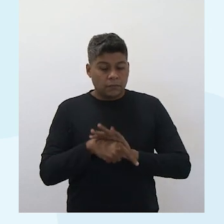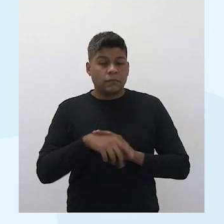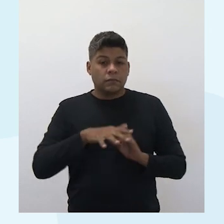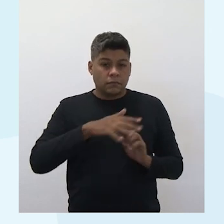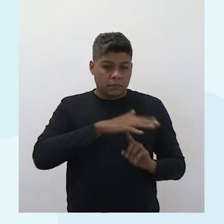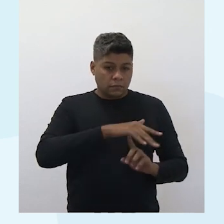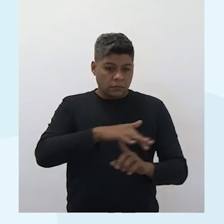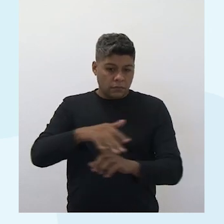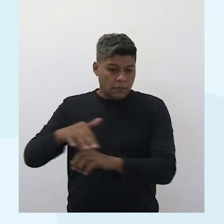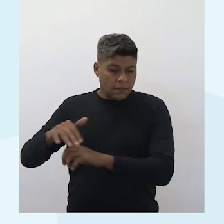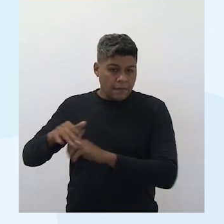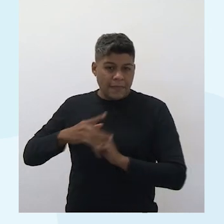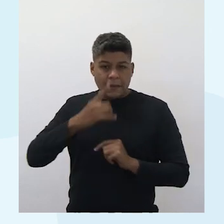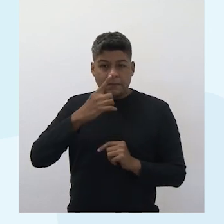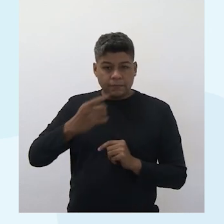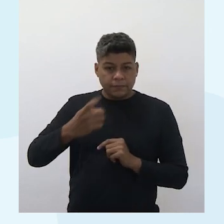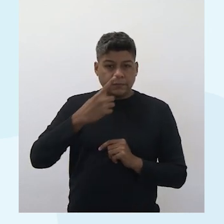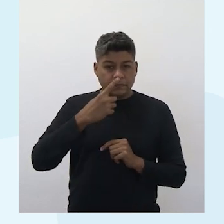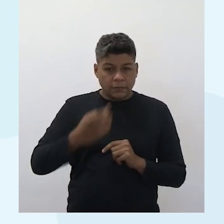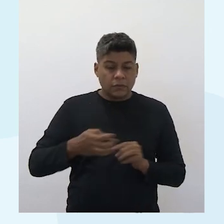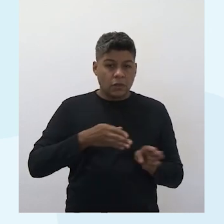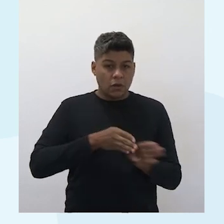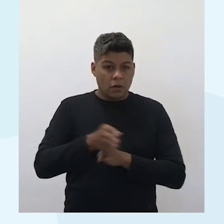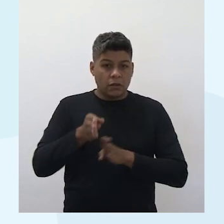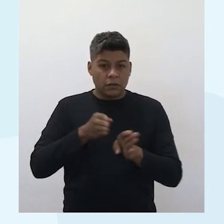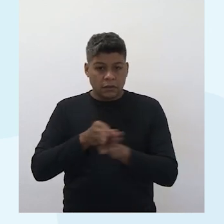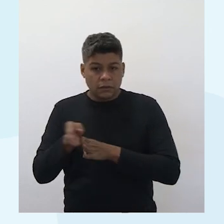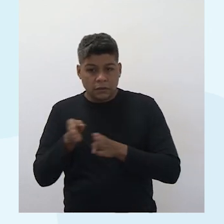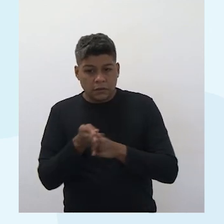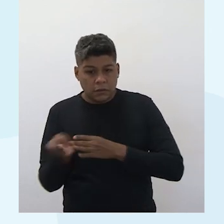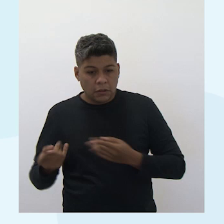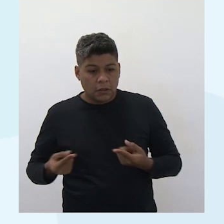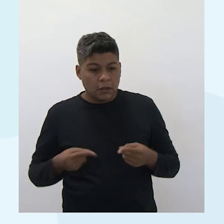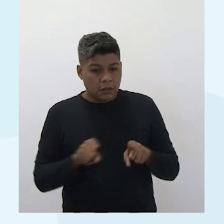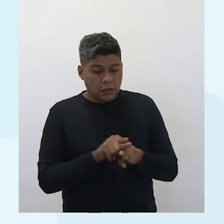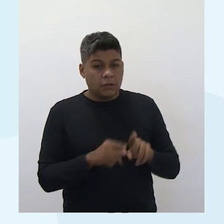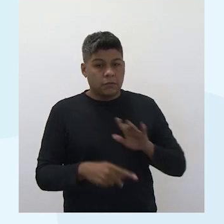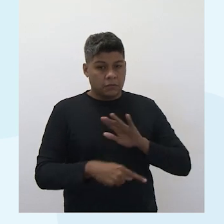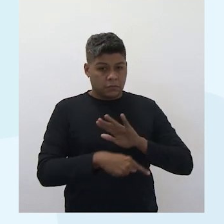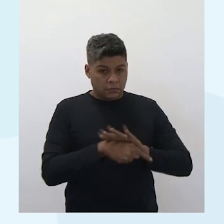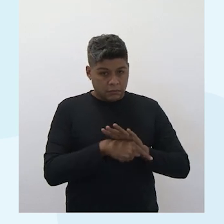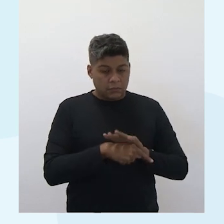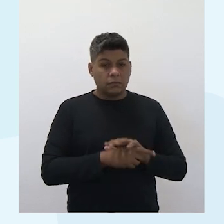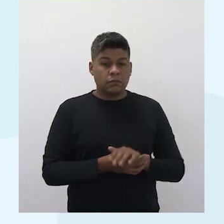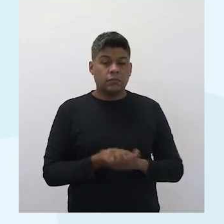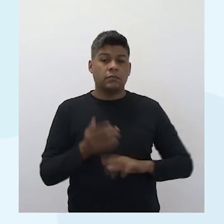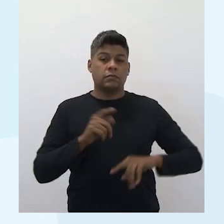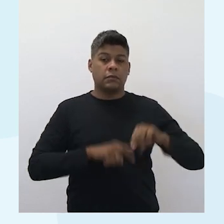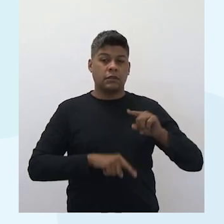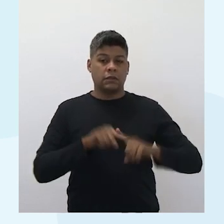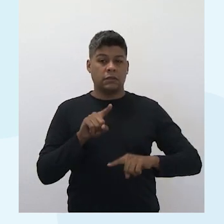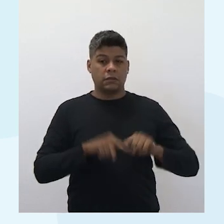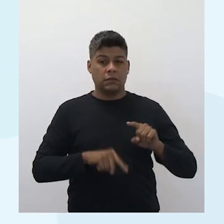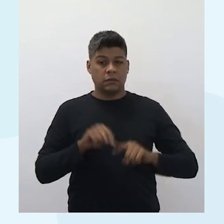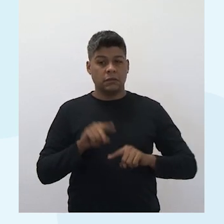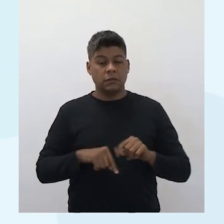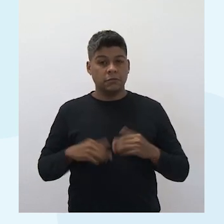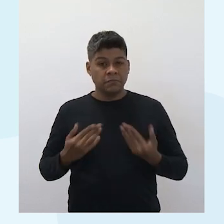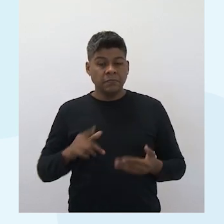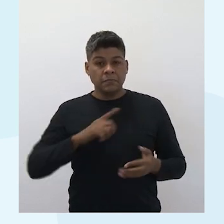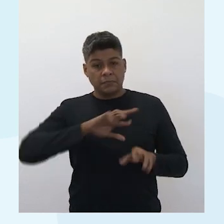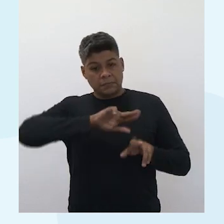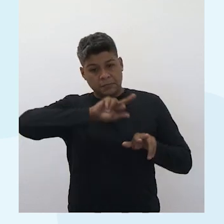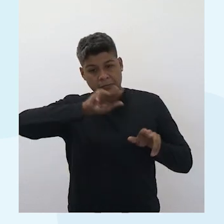ambiente, da poluição do meio ambiente, orientações de parcerias que tenham autorização para recolher esses materiais. Então, você vê que tem